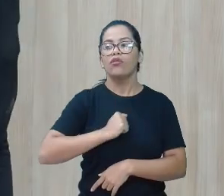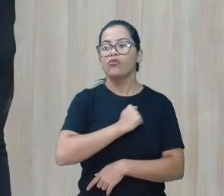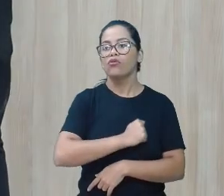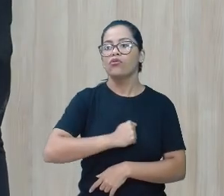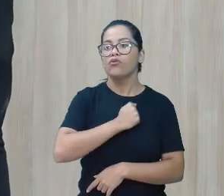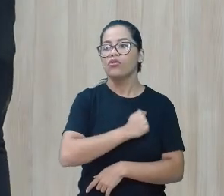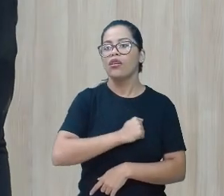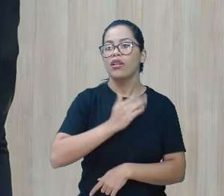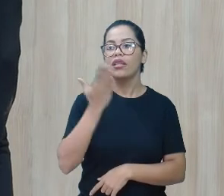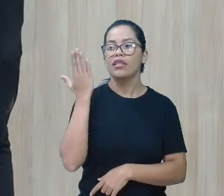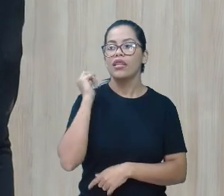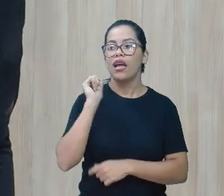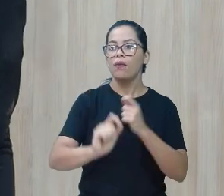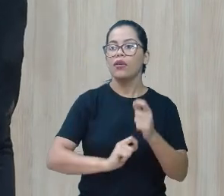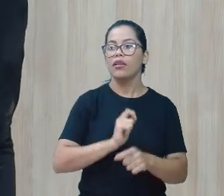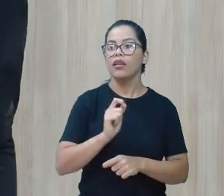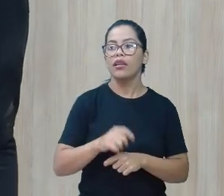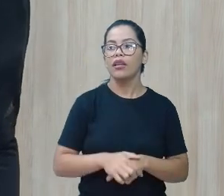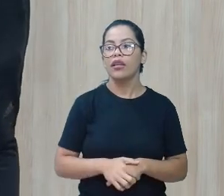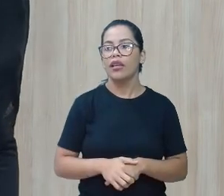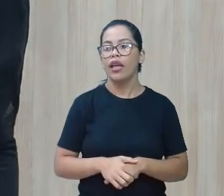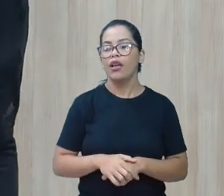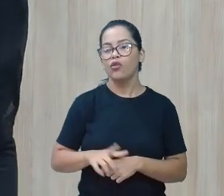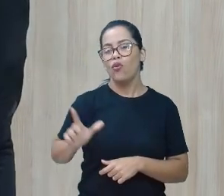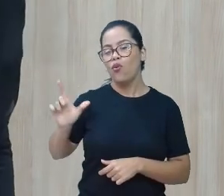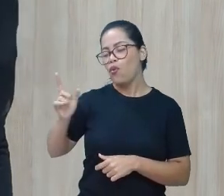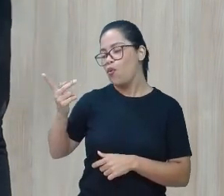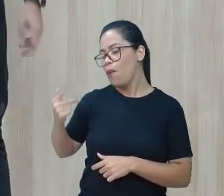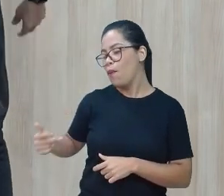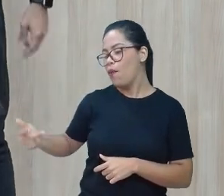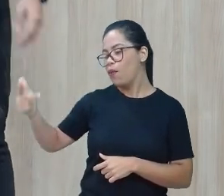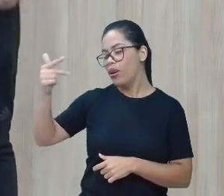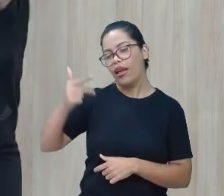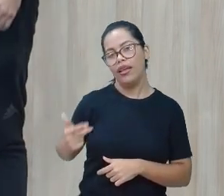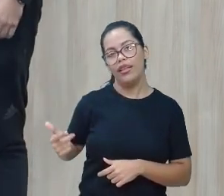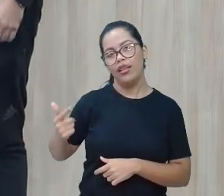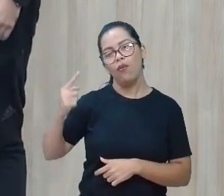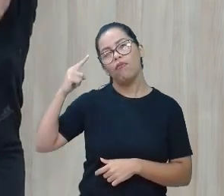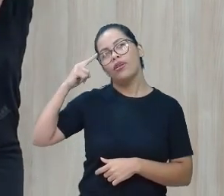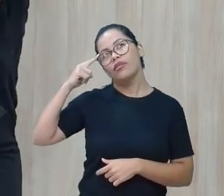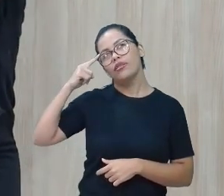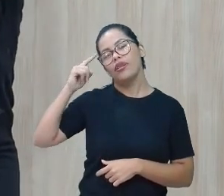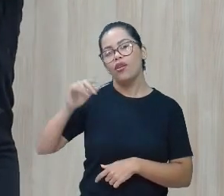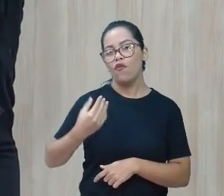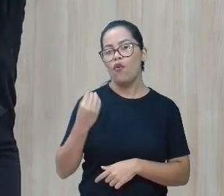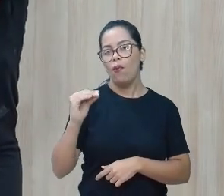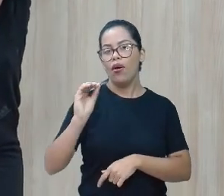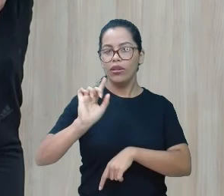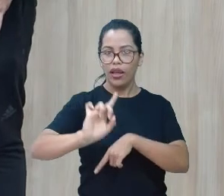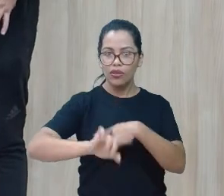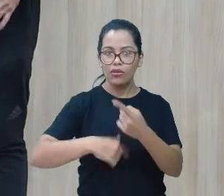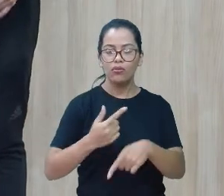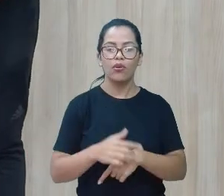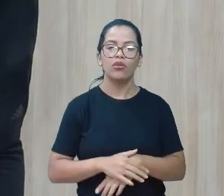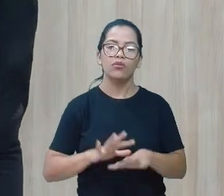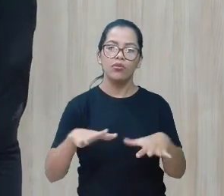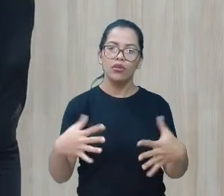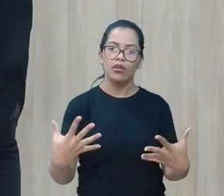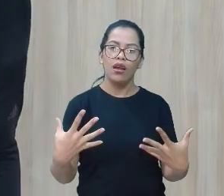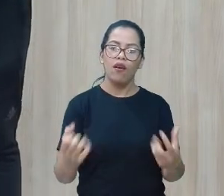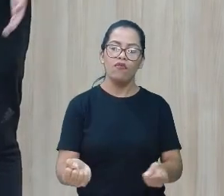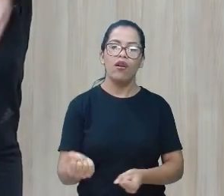carinha pensando. O carequinho eu vou colocar nos próximos. Então, pessoal, vamos resolver e